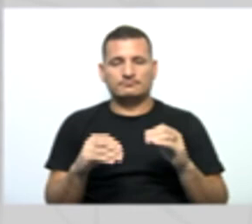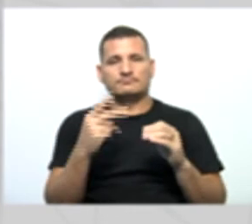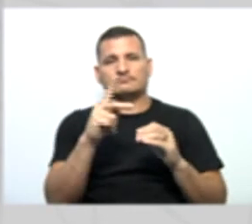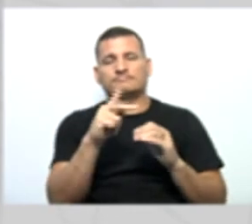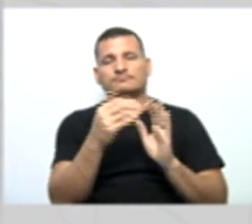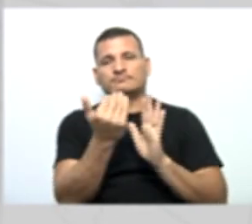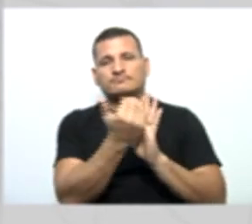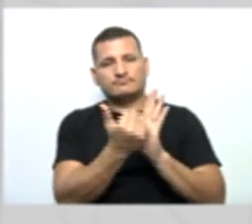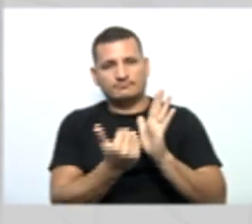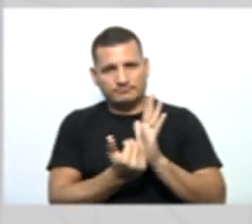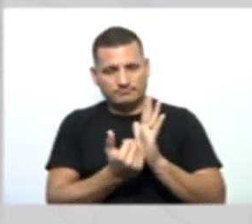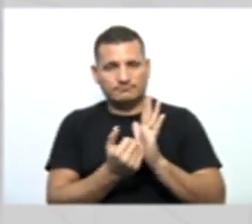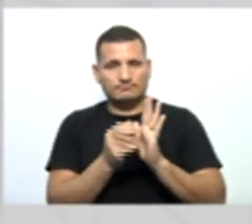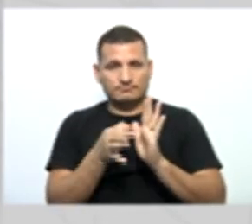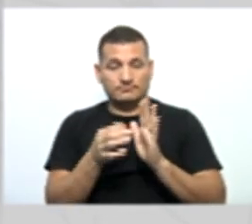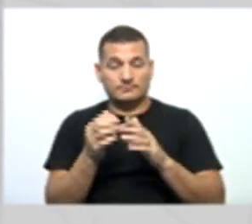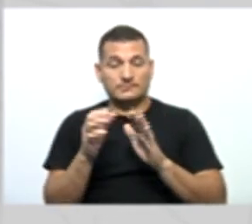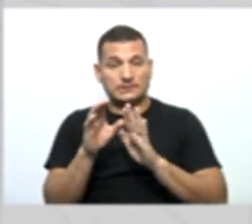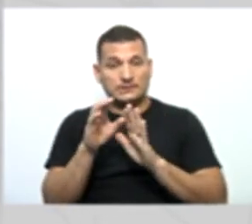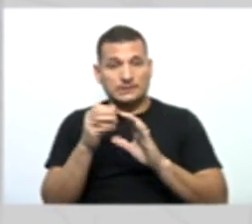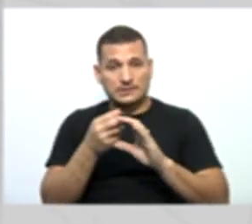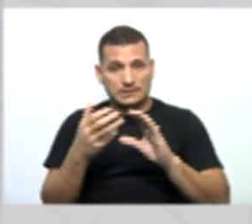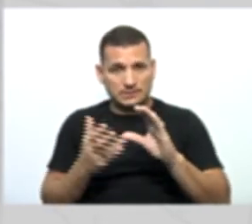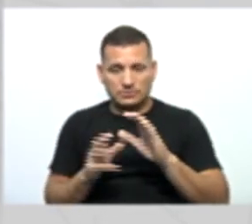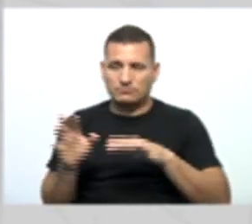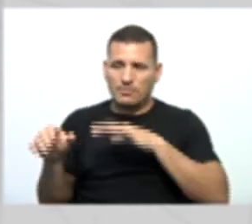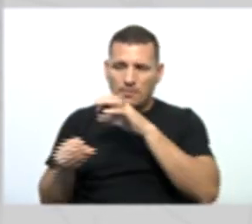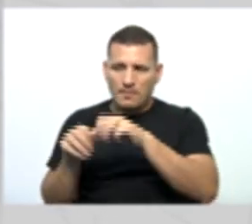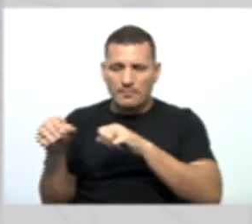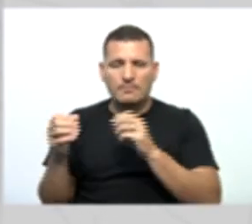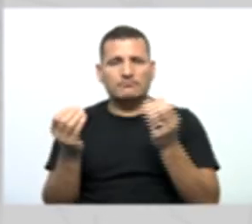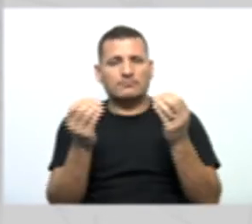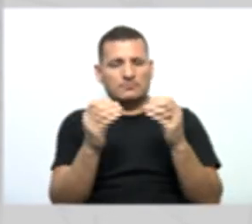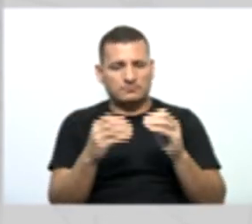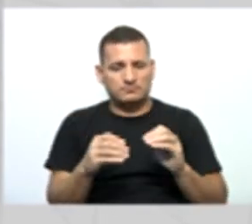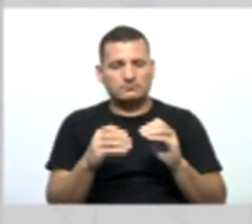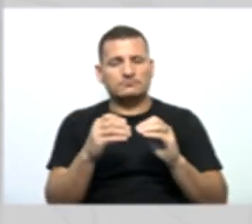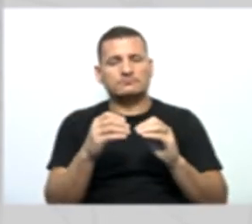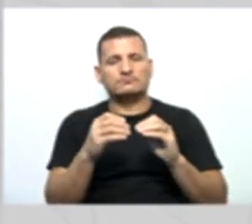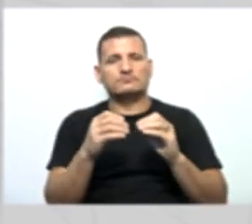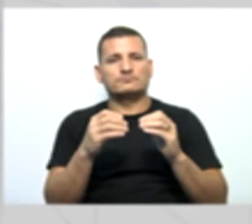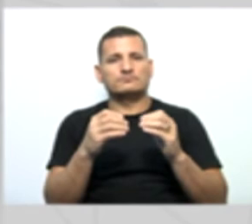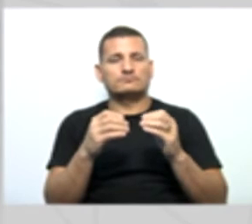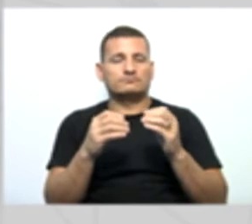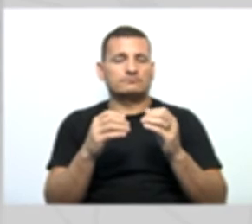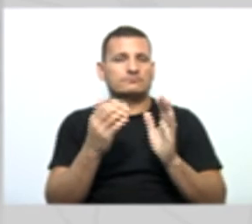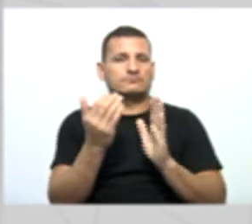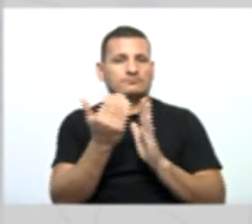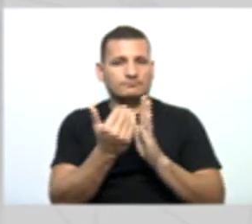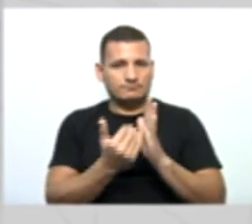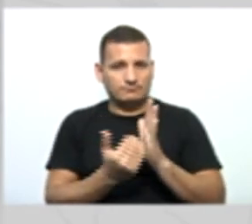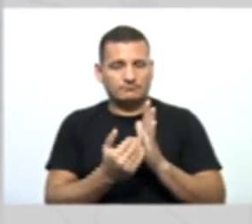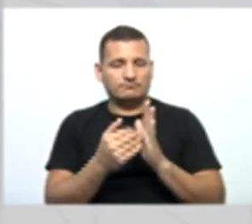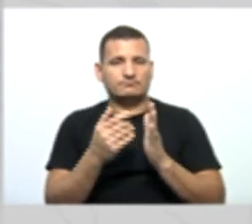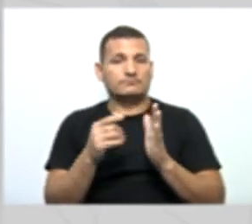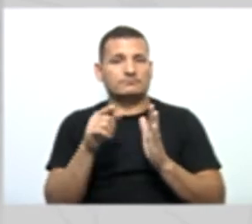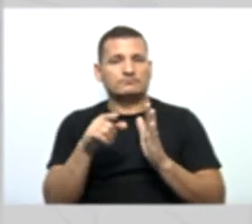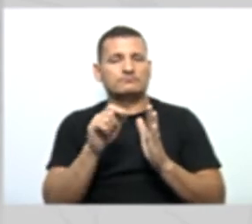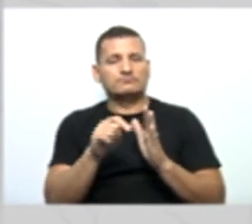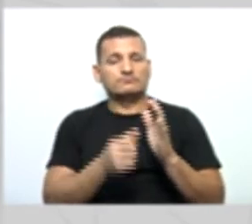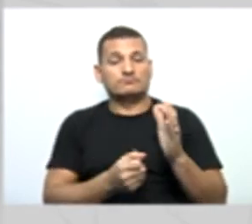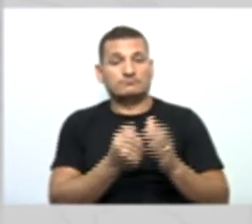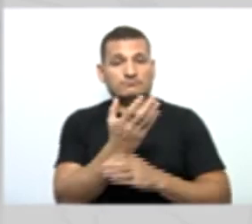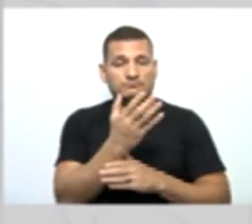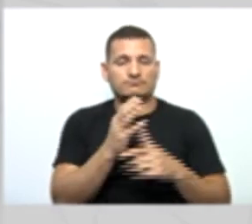código, certo? Você vai extrair essas características e inserir esses elementos no seu código. E a partir disso, você está criando uma classe. Você